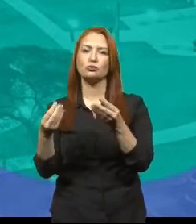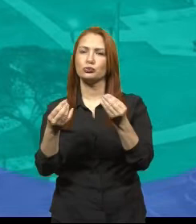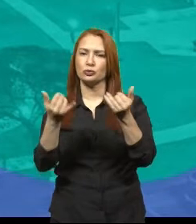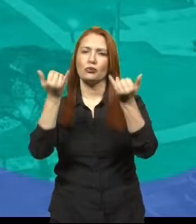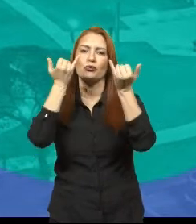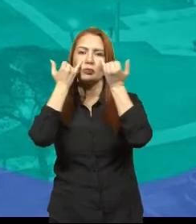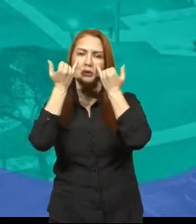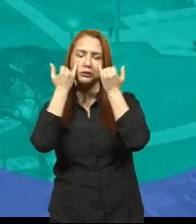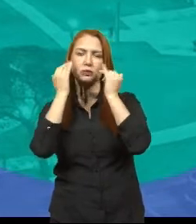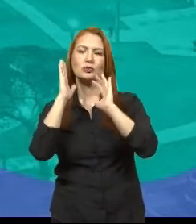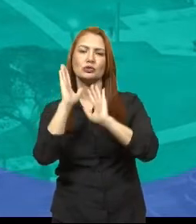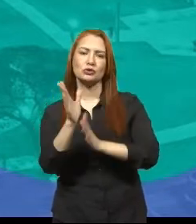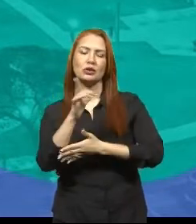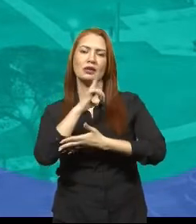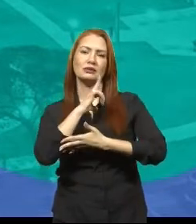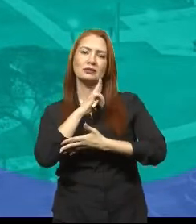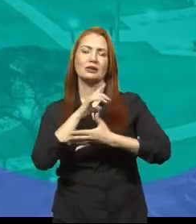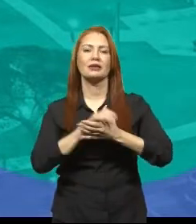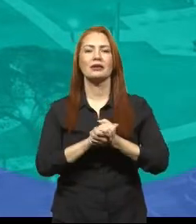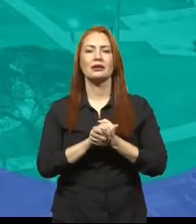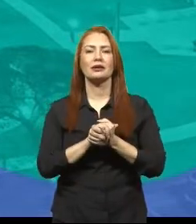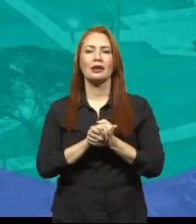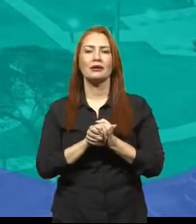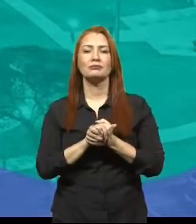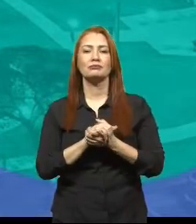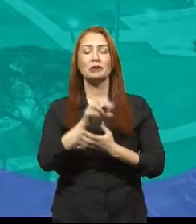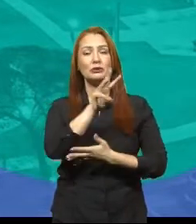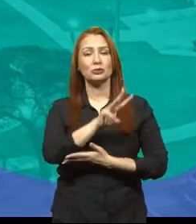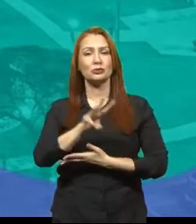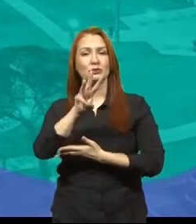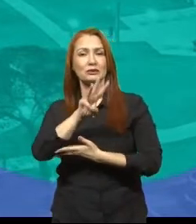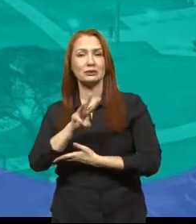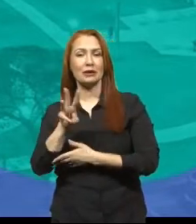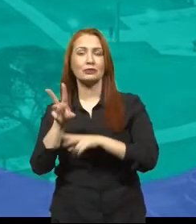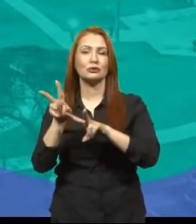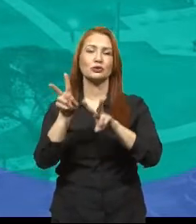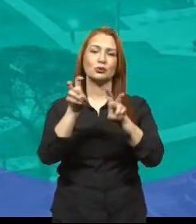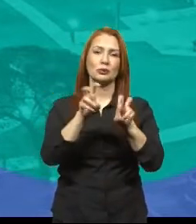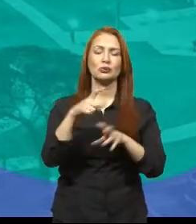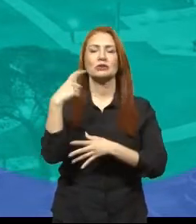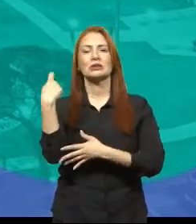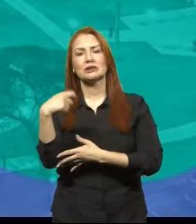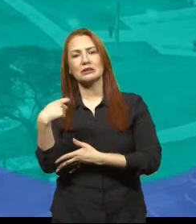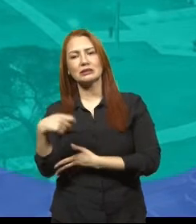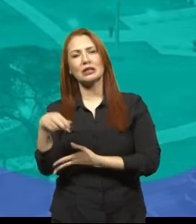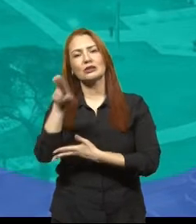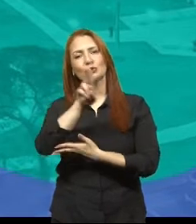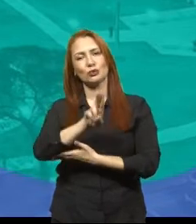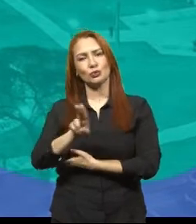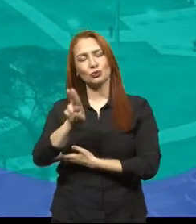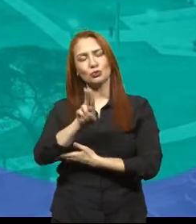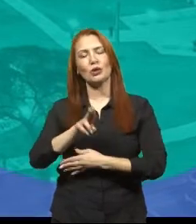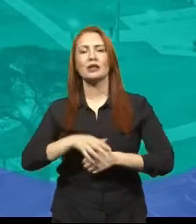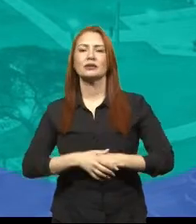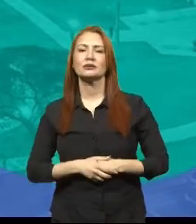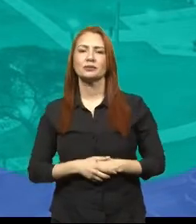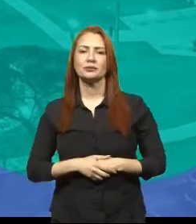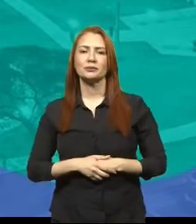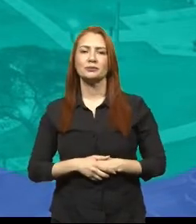nos fornecem insights sobre necessidades dos usuários. Na parte